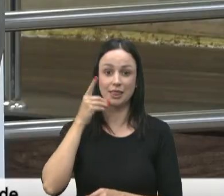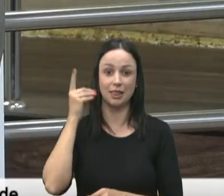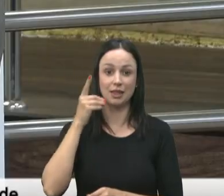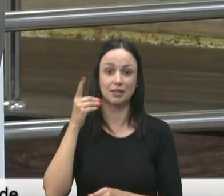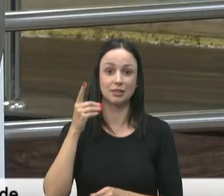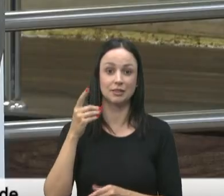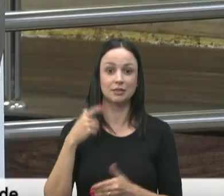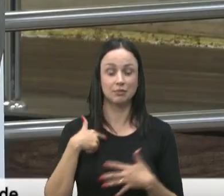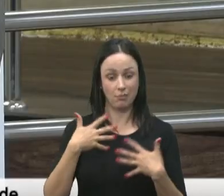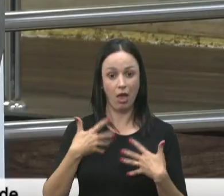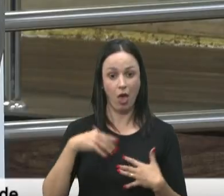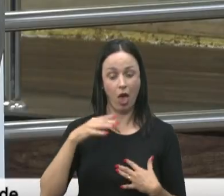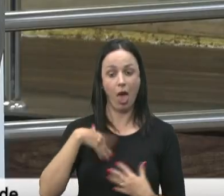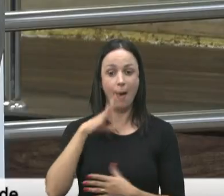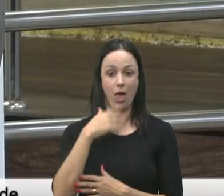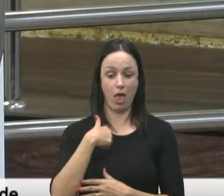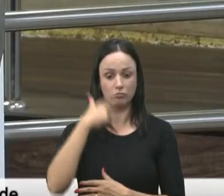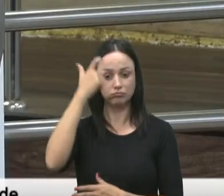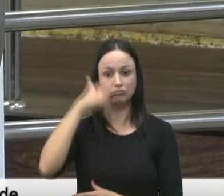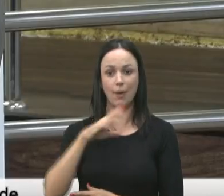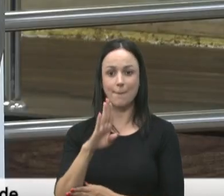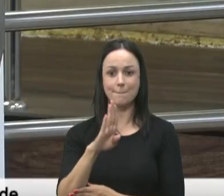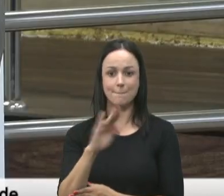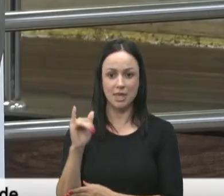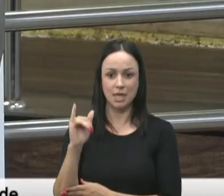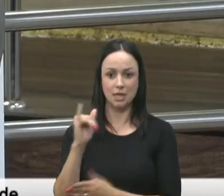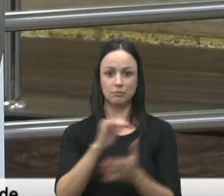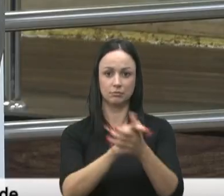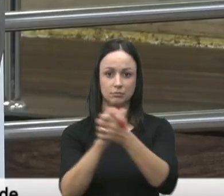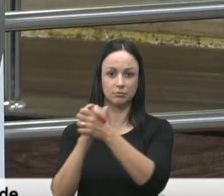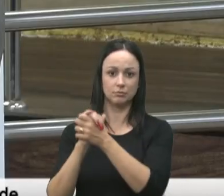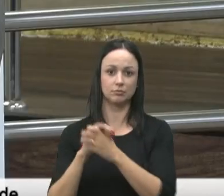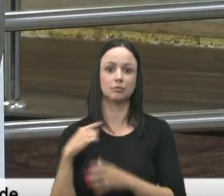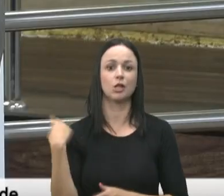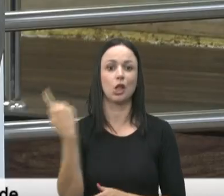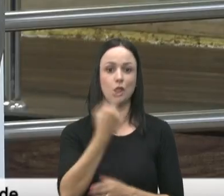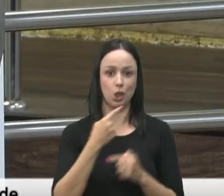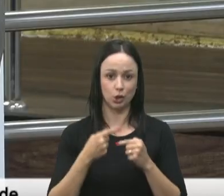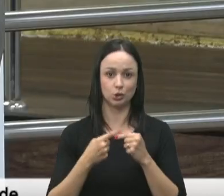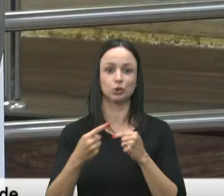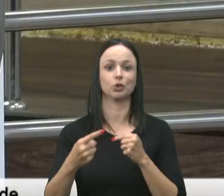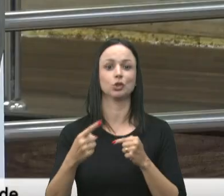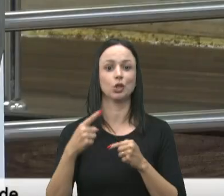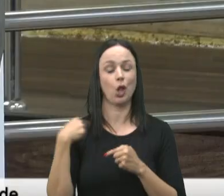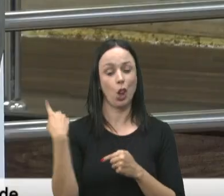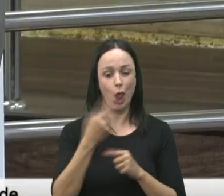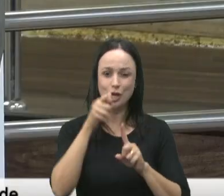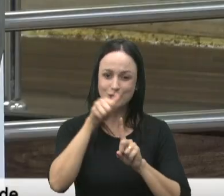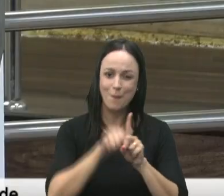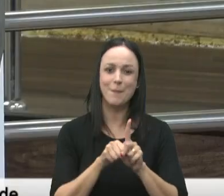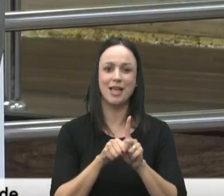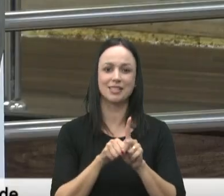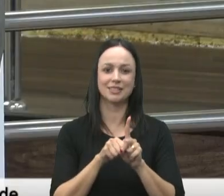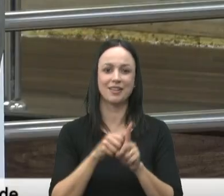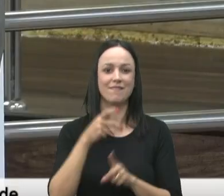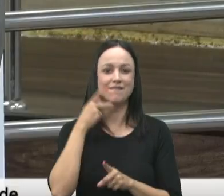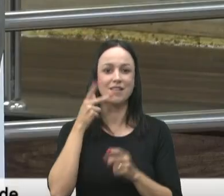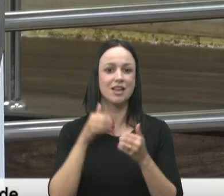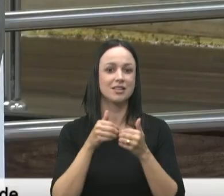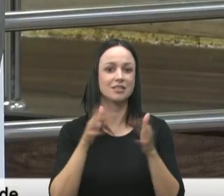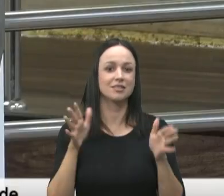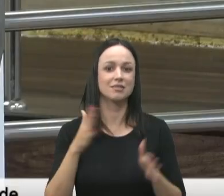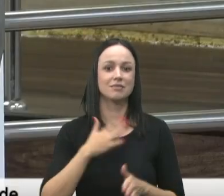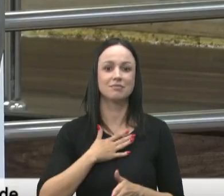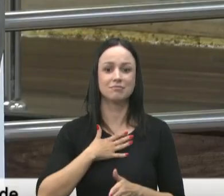assumidamente bissexual, e quero saudar todo mundo aí que é bissexual, porque essa é a nossa semana, o nosso mês, falando abertamente da